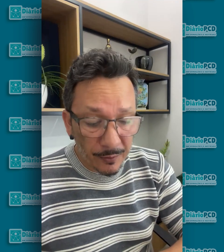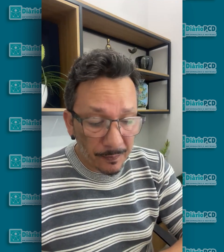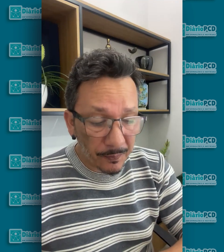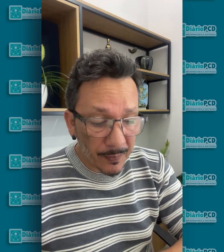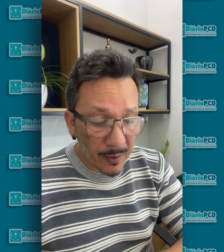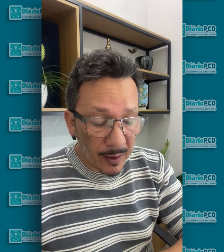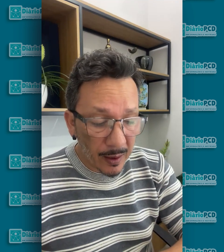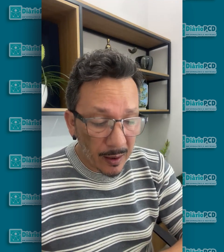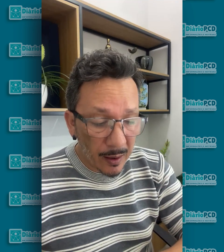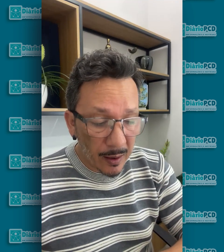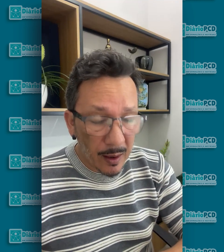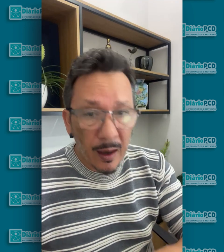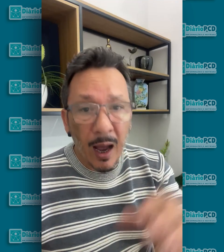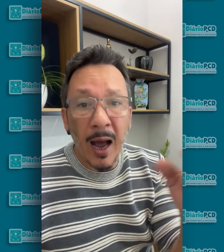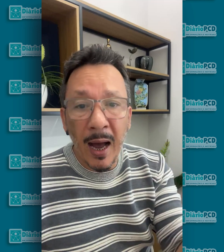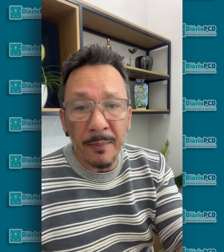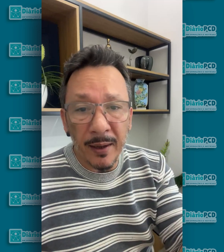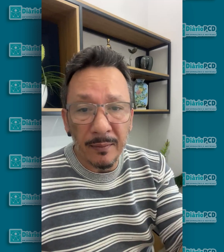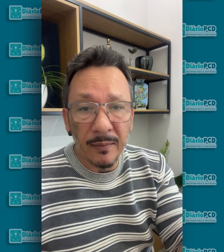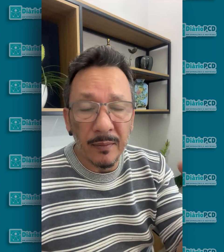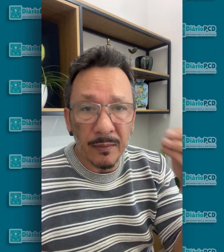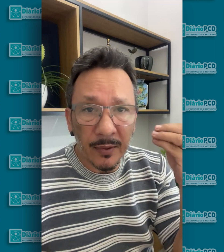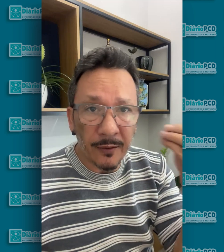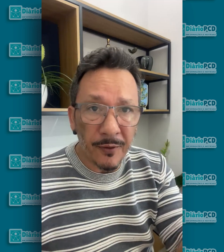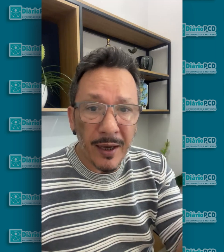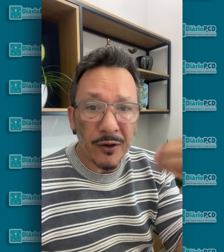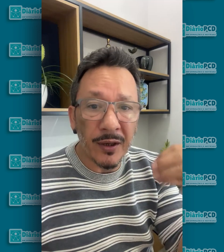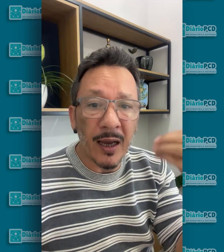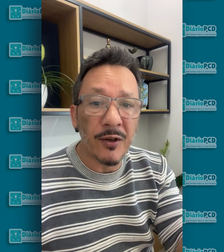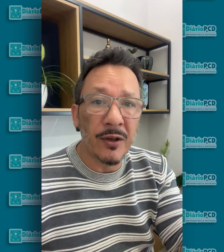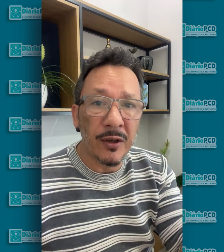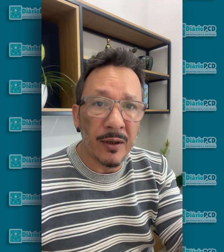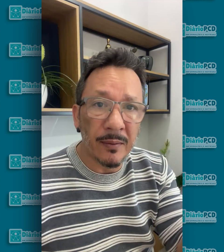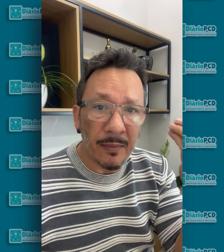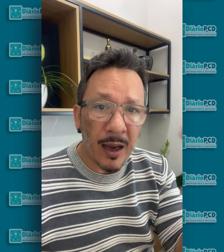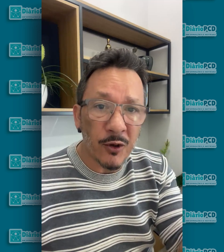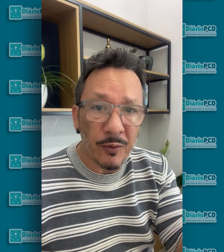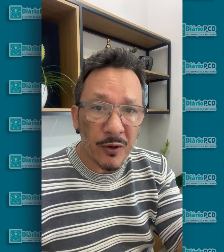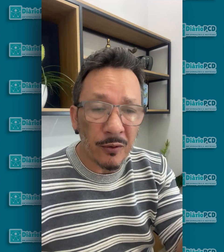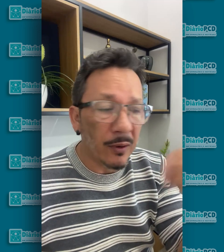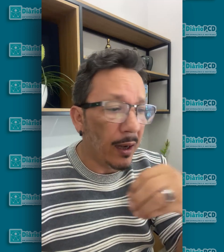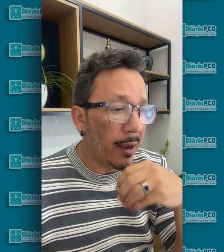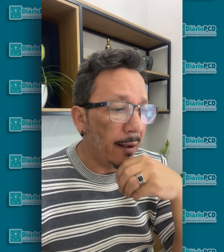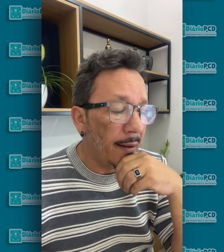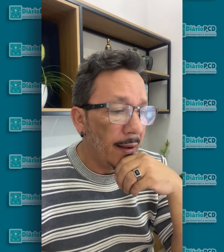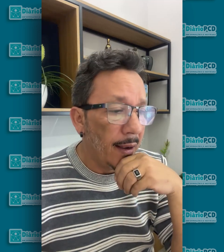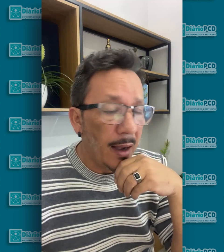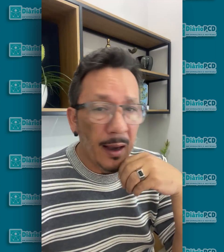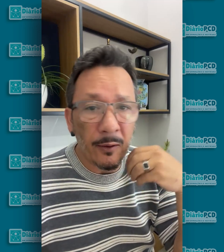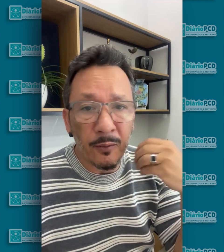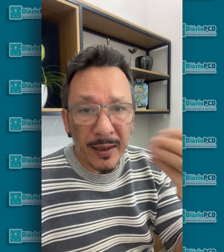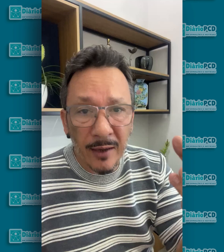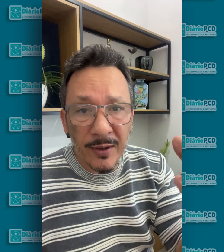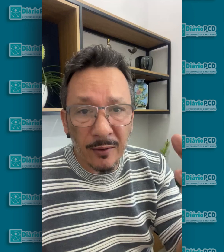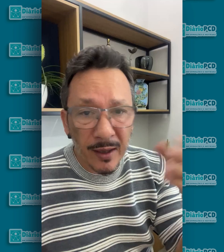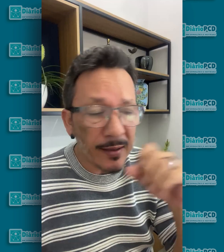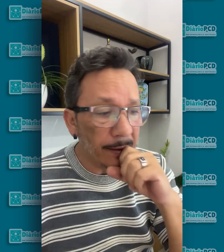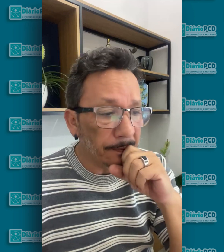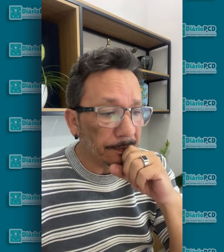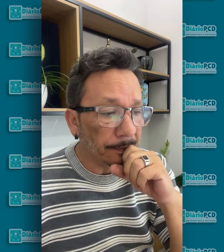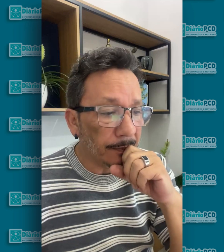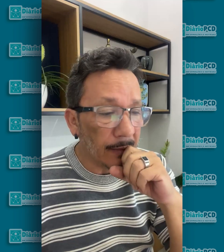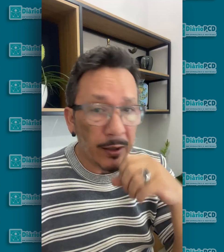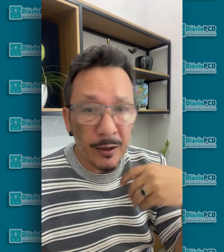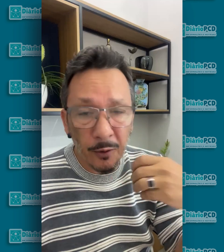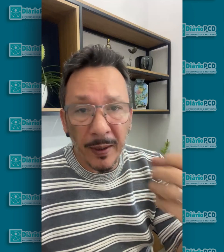Dito isto, a ABRA, que foi a entidade que ajuizou o mandato de